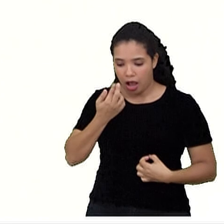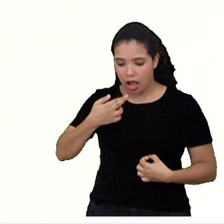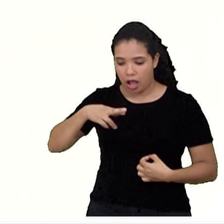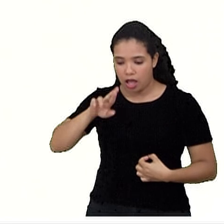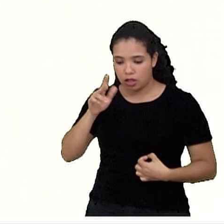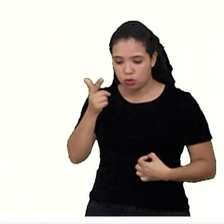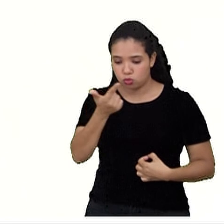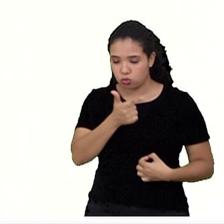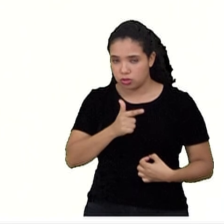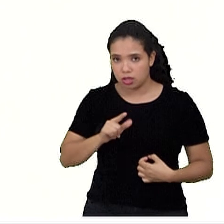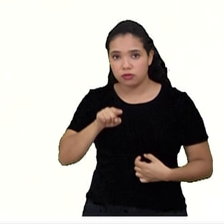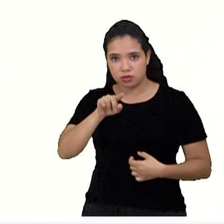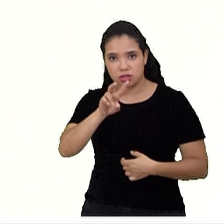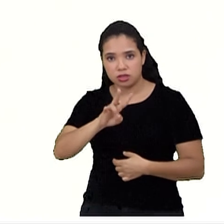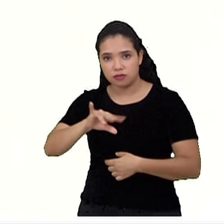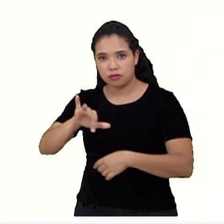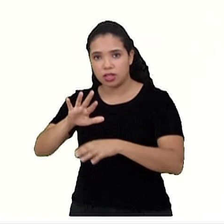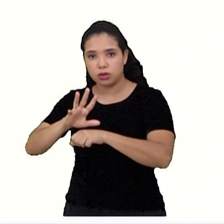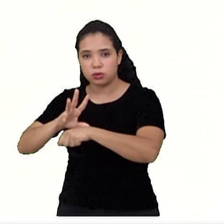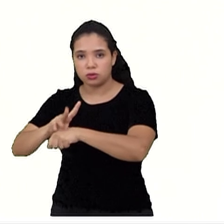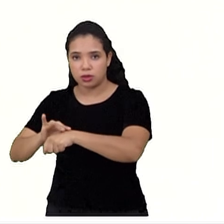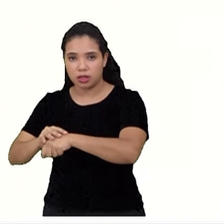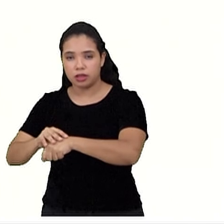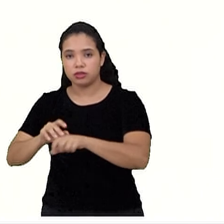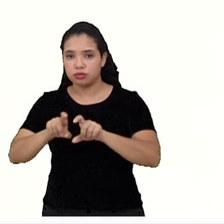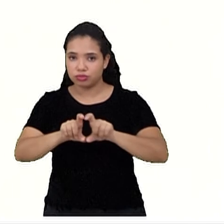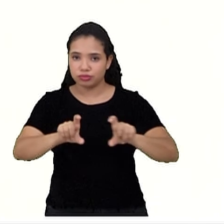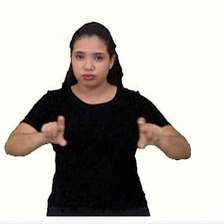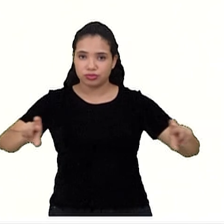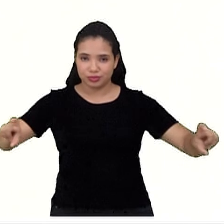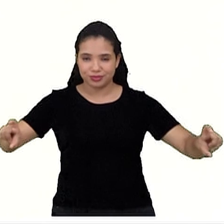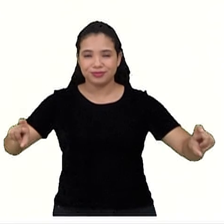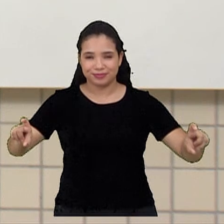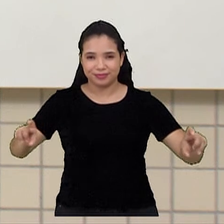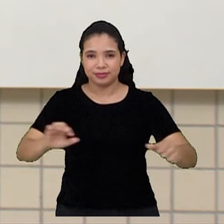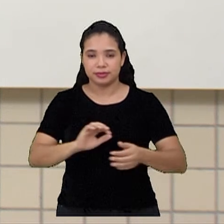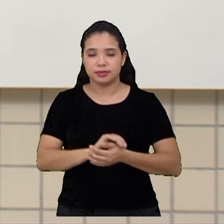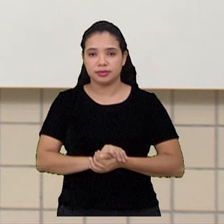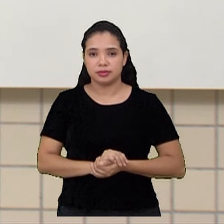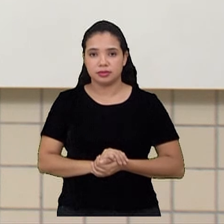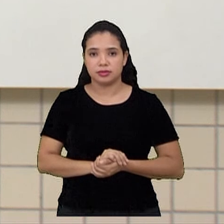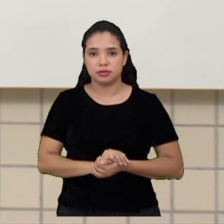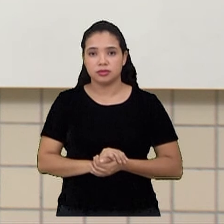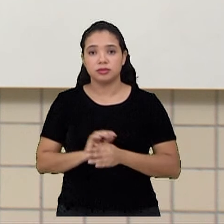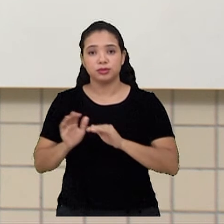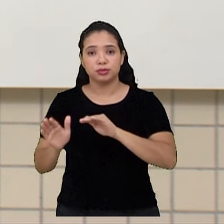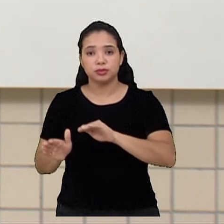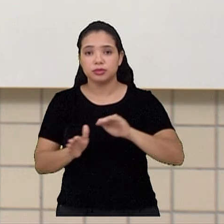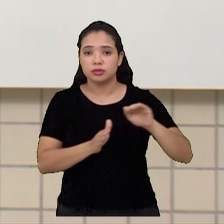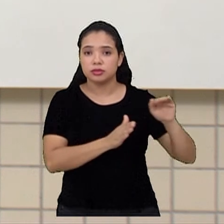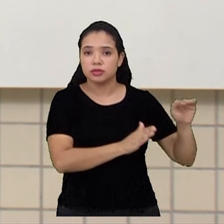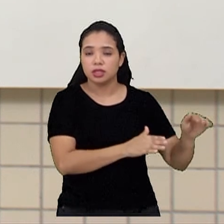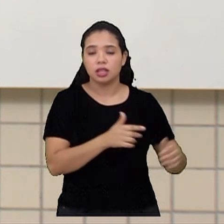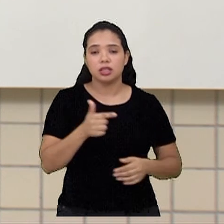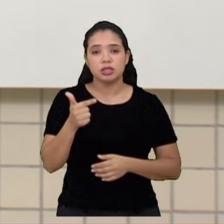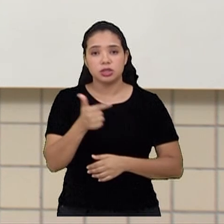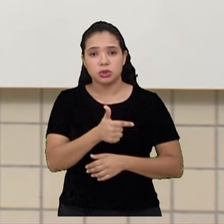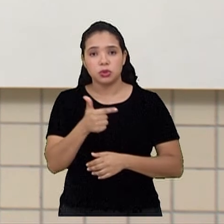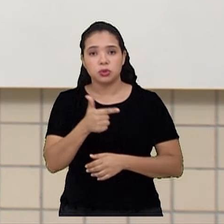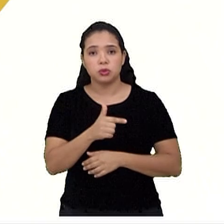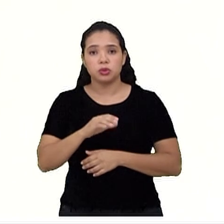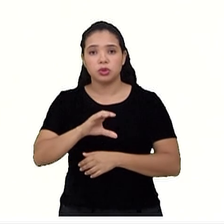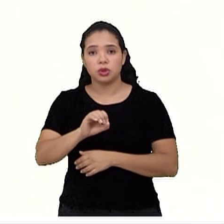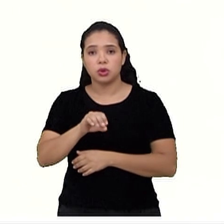ficar doente. Então, essa é a estrutura. Agora, vamos falar sobre second conditional, a segunda